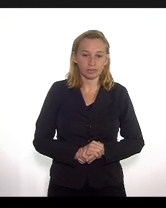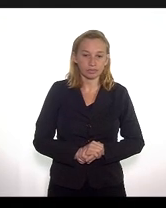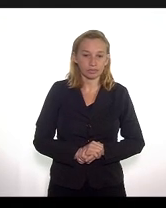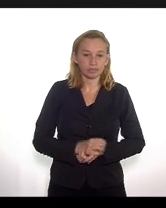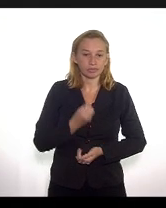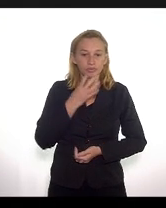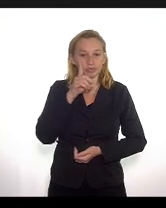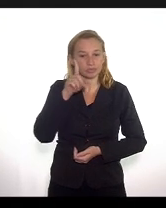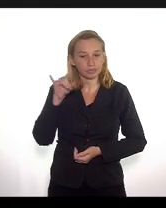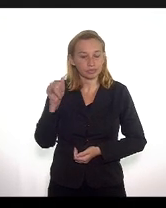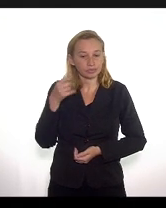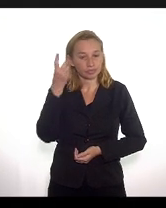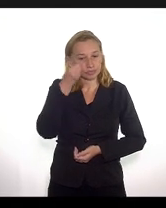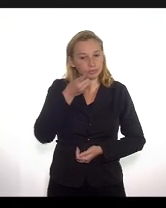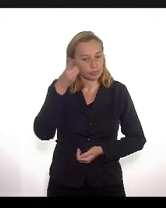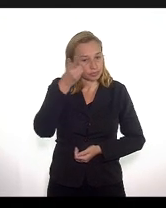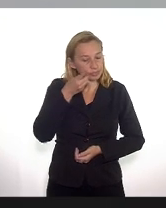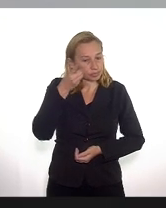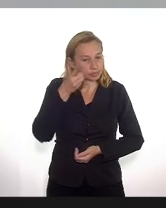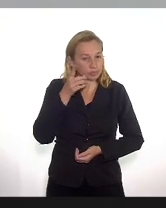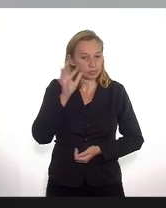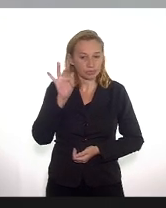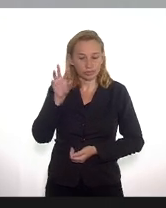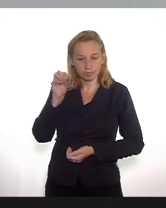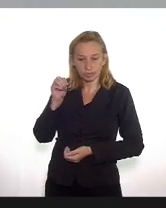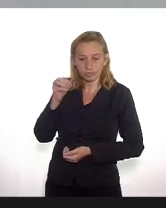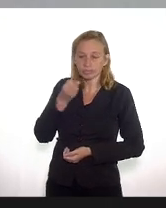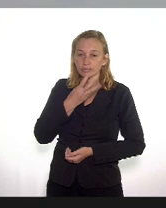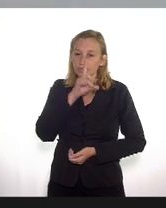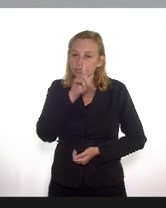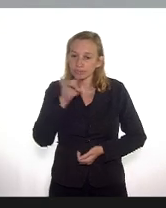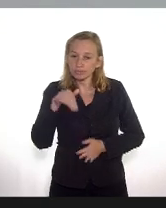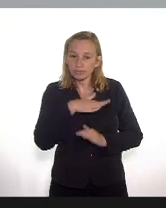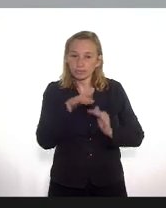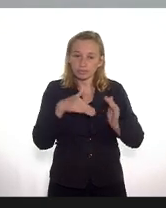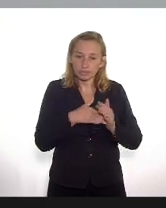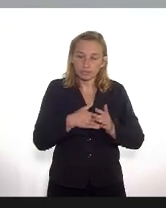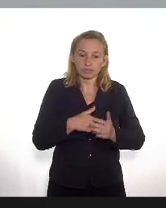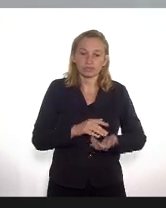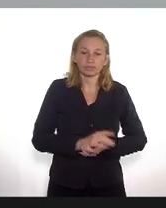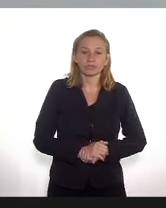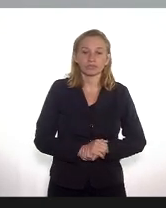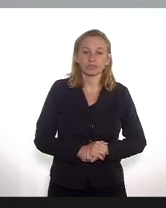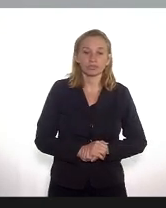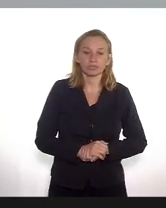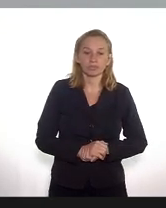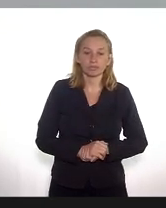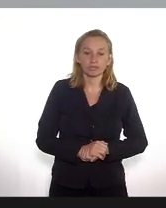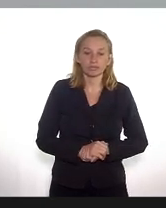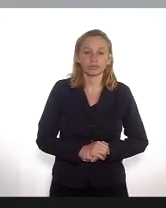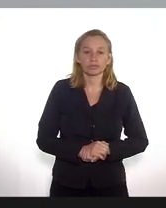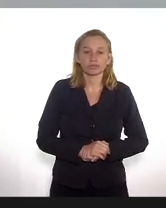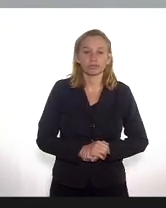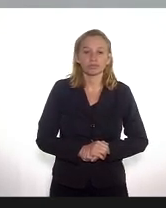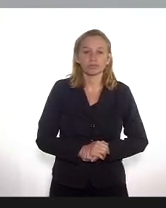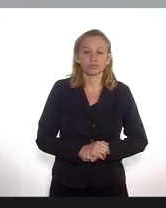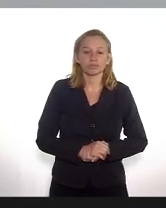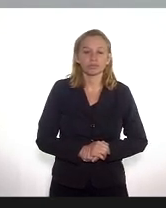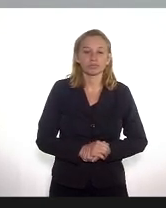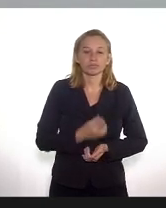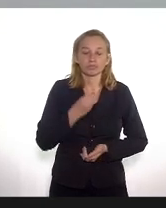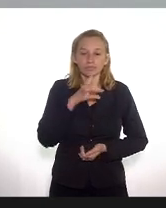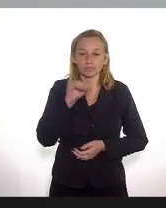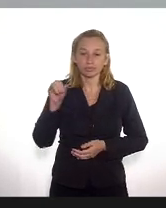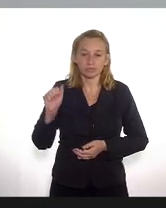Bom dia, deputado Flávio Serafini. Bom dia a todas e todos. Cumprimento cordialmente todas as